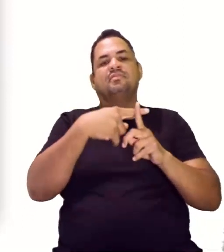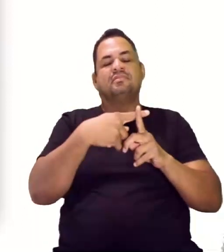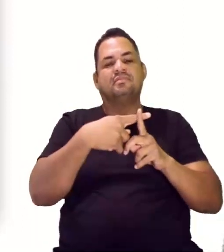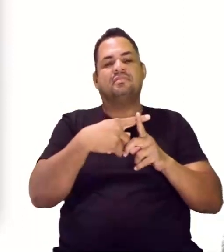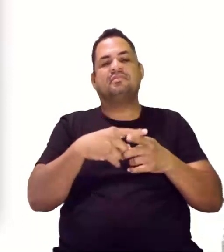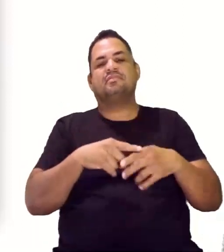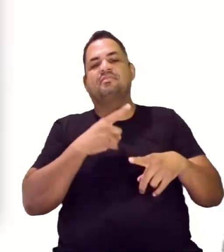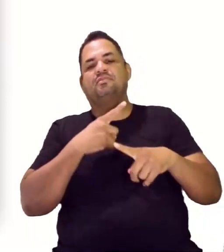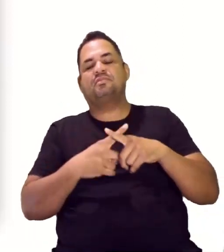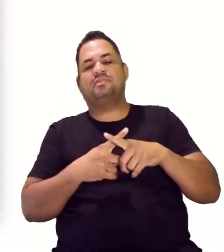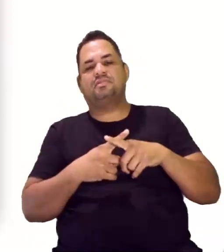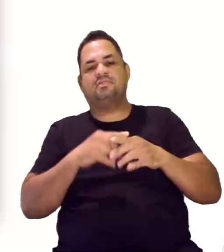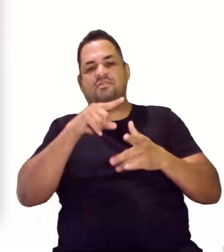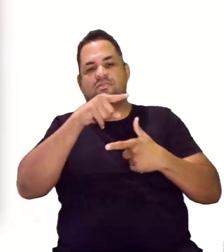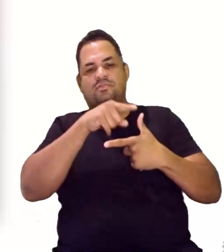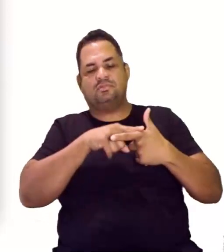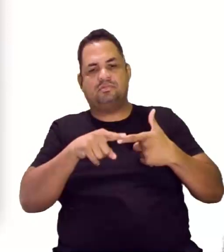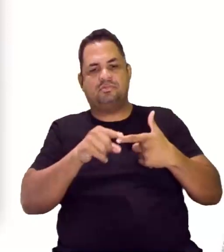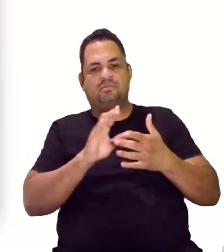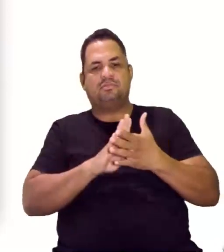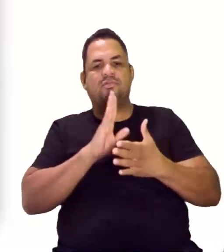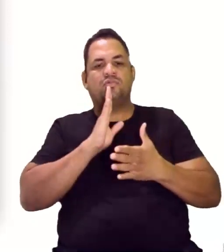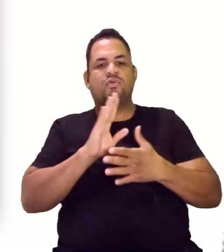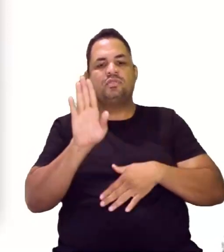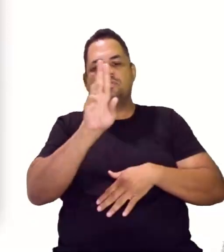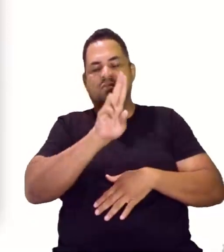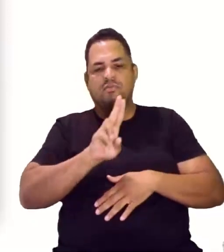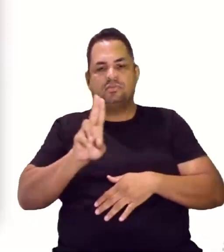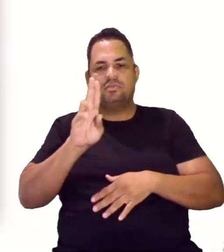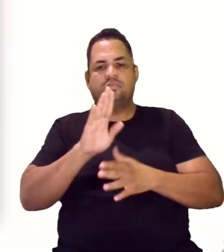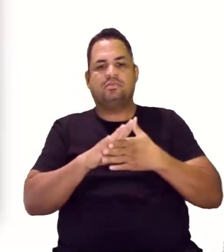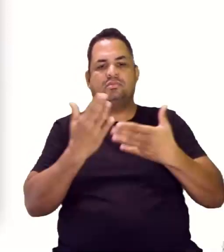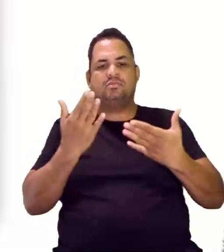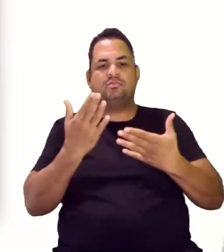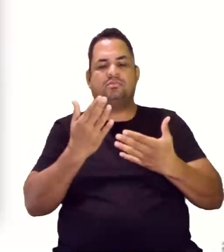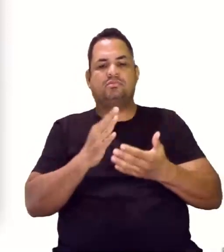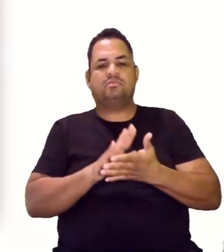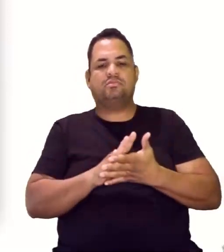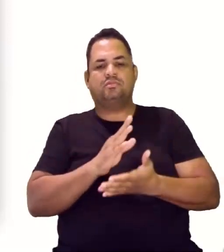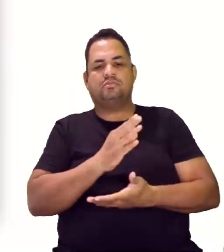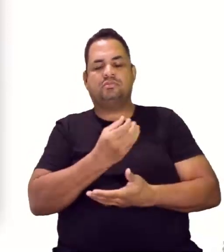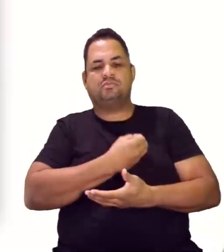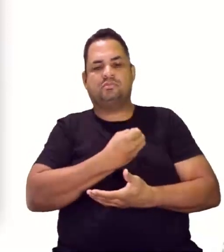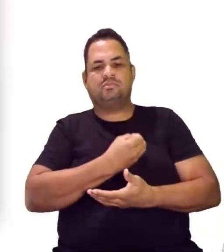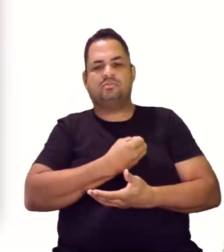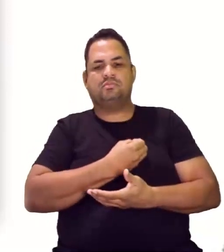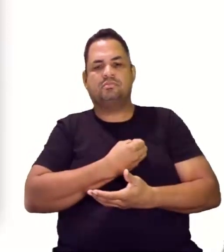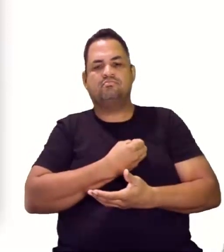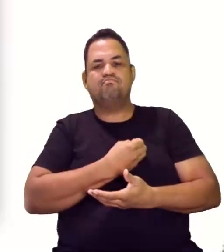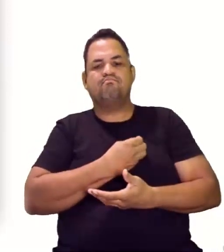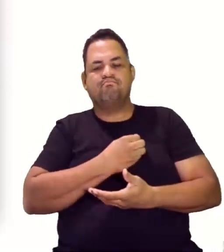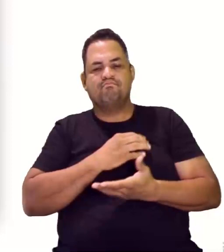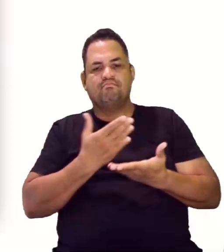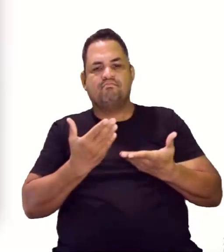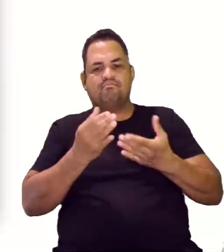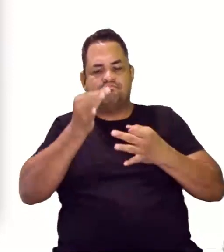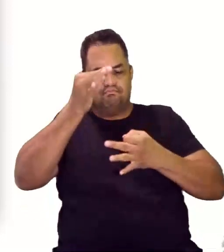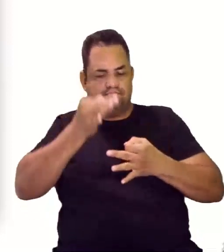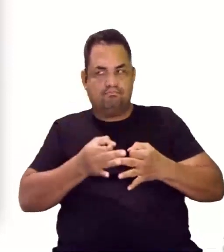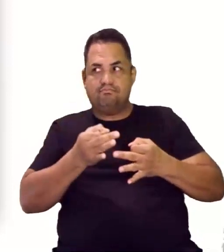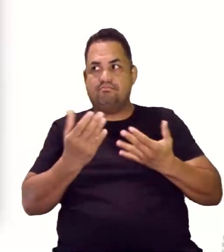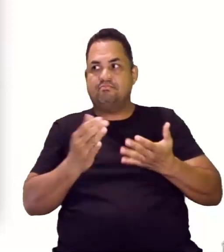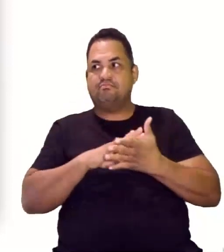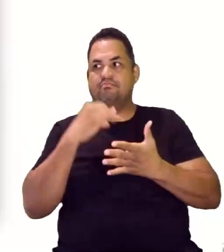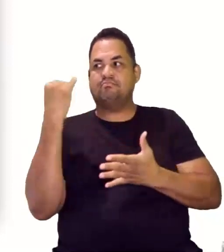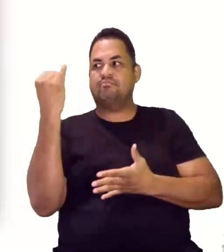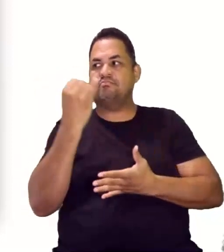multiplicação, divisão, reconhecer o número, usar esse número de maneira, ali pontual, é o